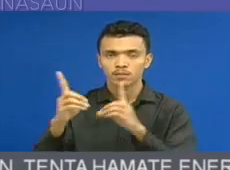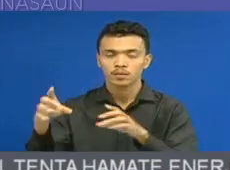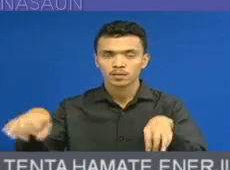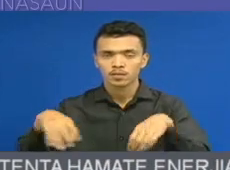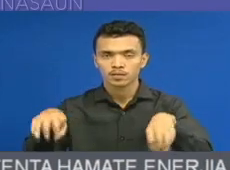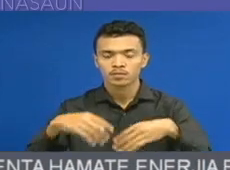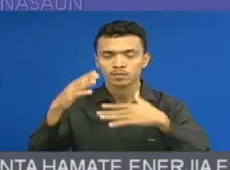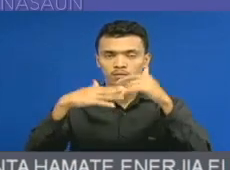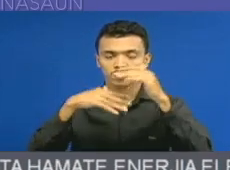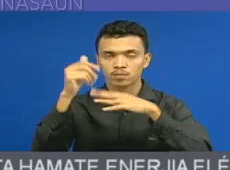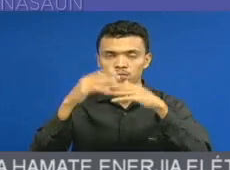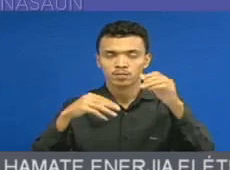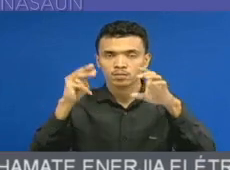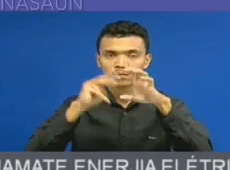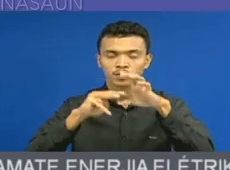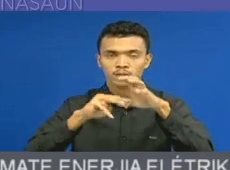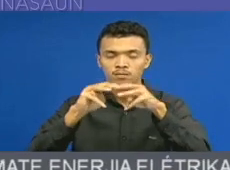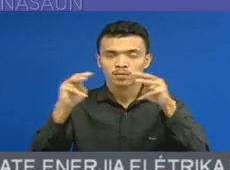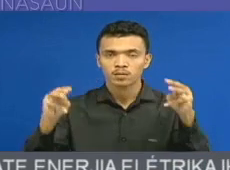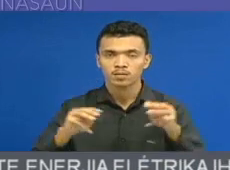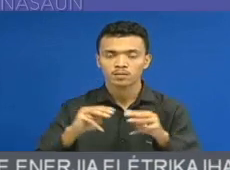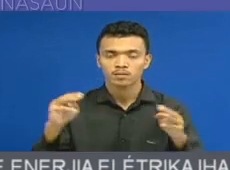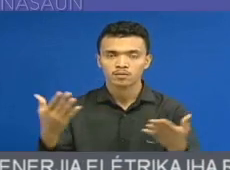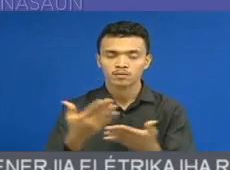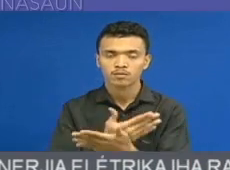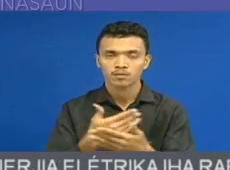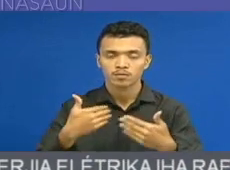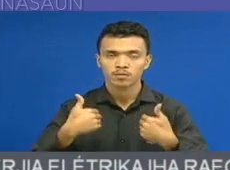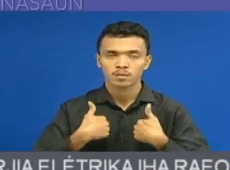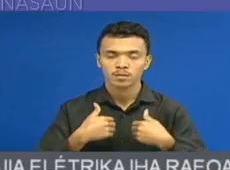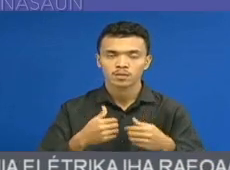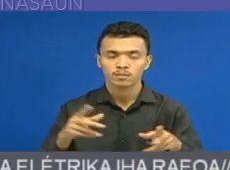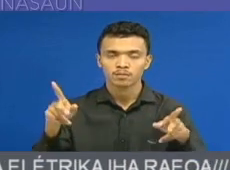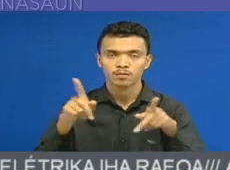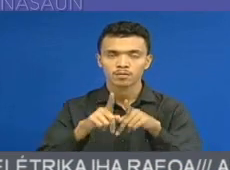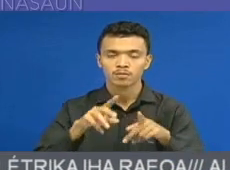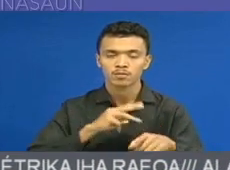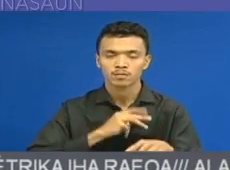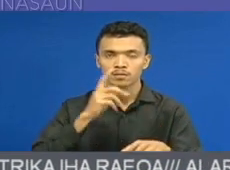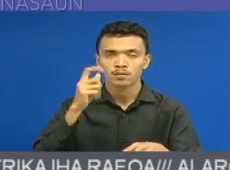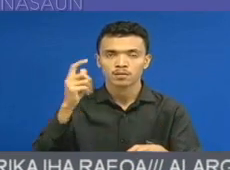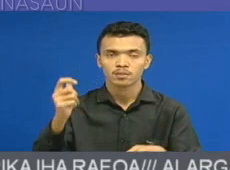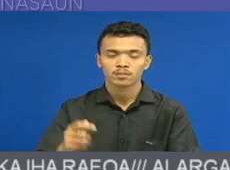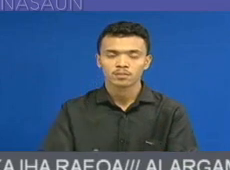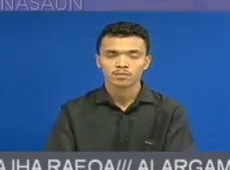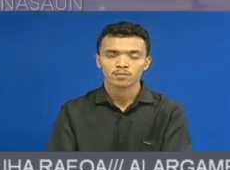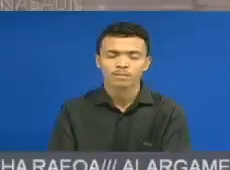projeto construção mercado municipal Fung iha area Besken Posto Manatutu Vila.